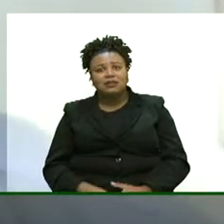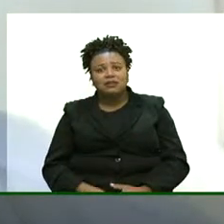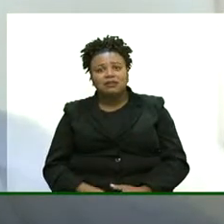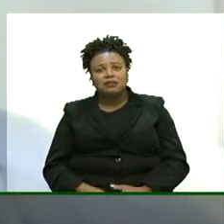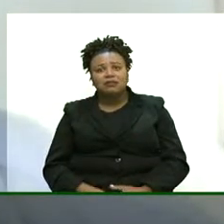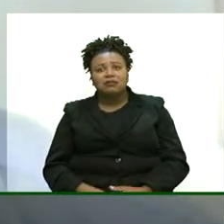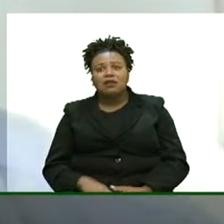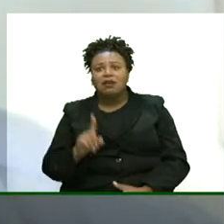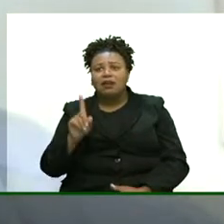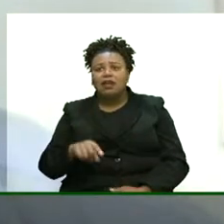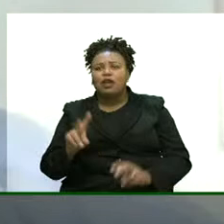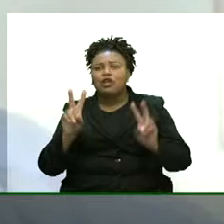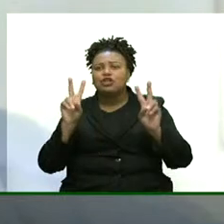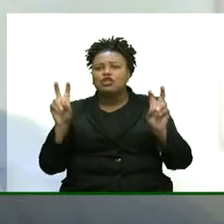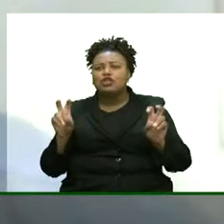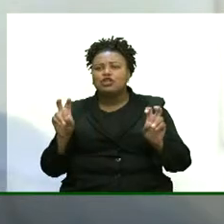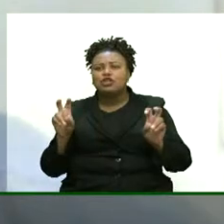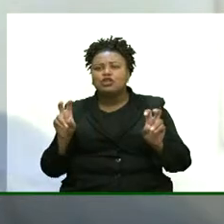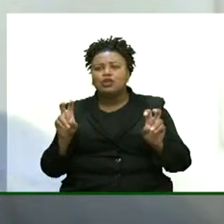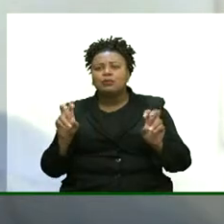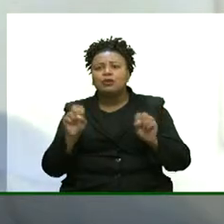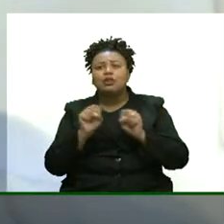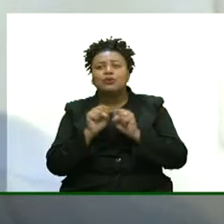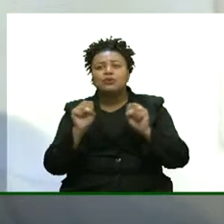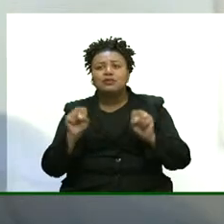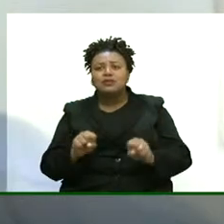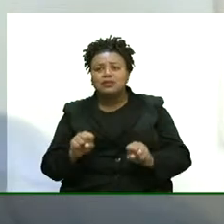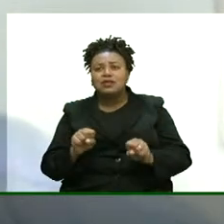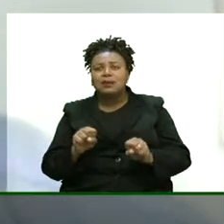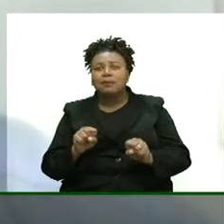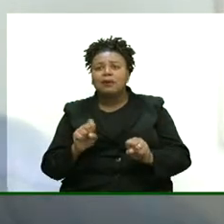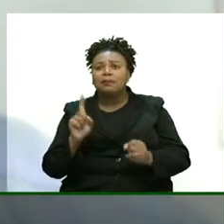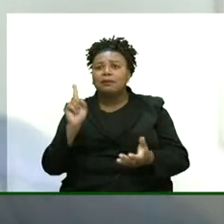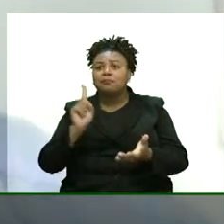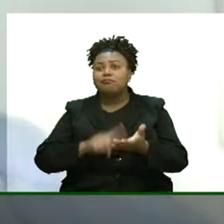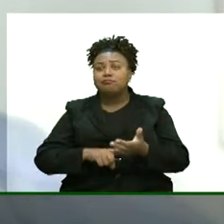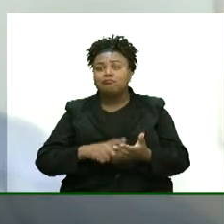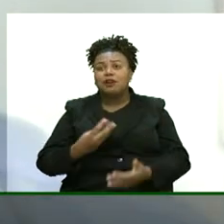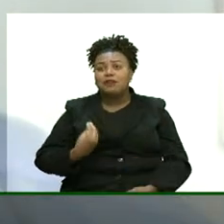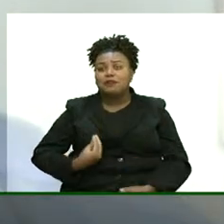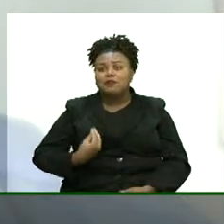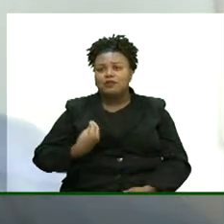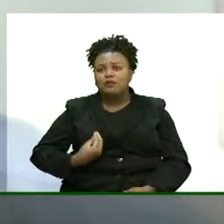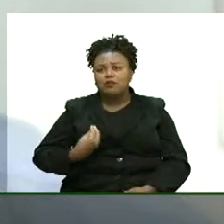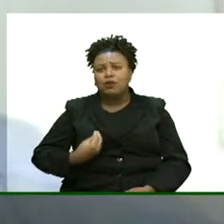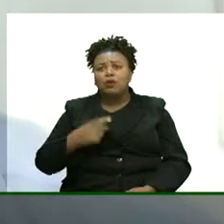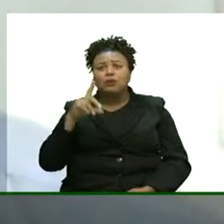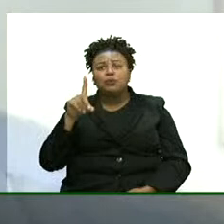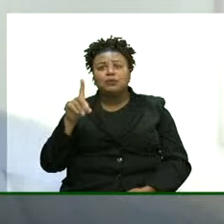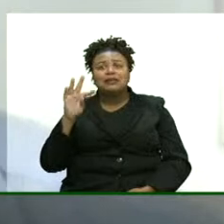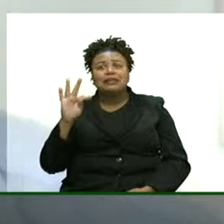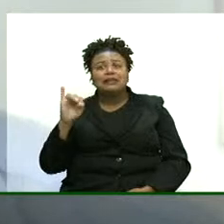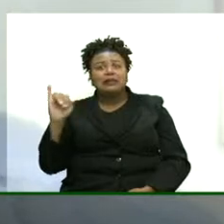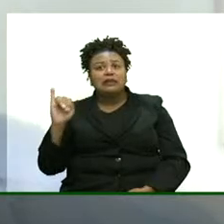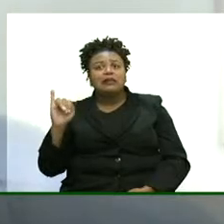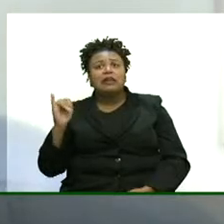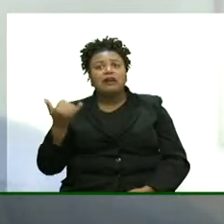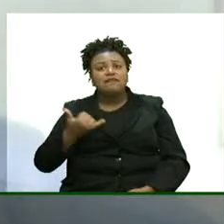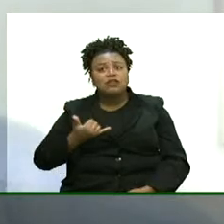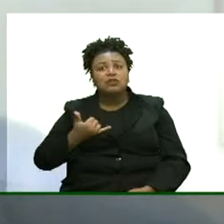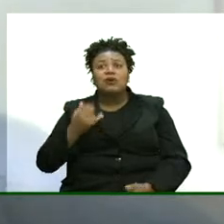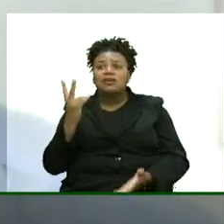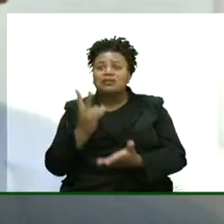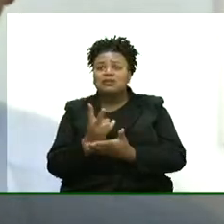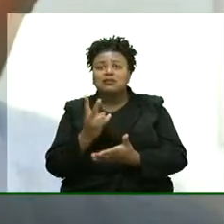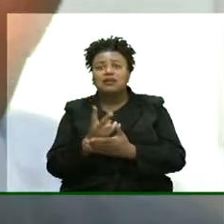É sobre o sistema aqui para marcar presença. O DTI me informou que toda vez que